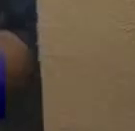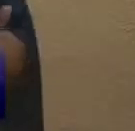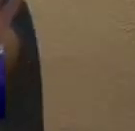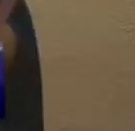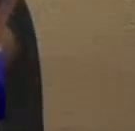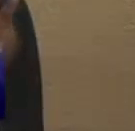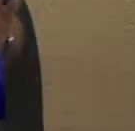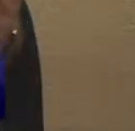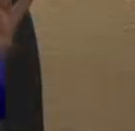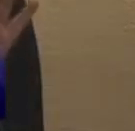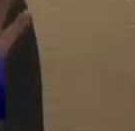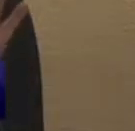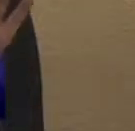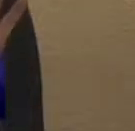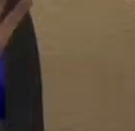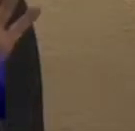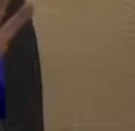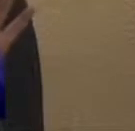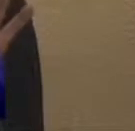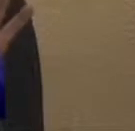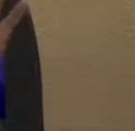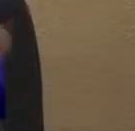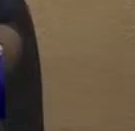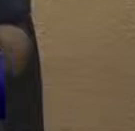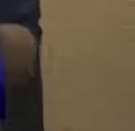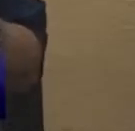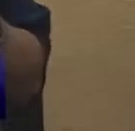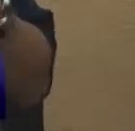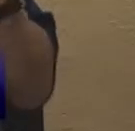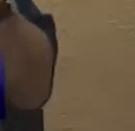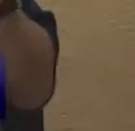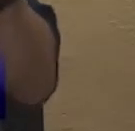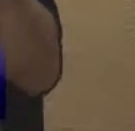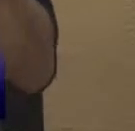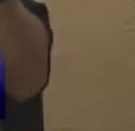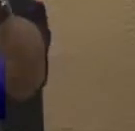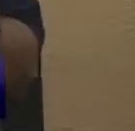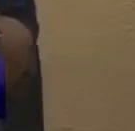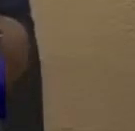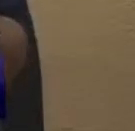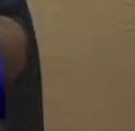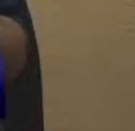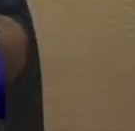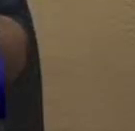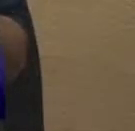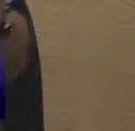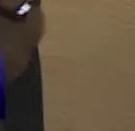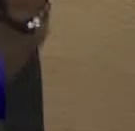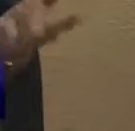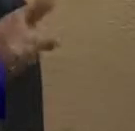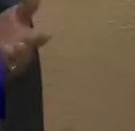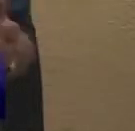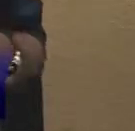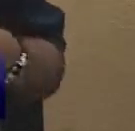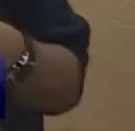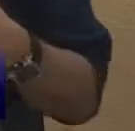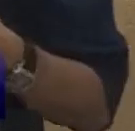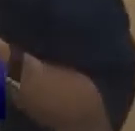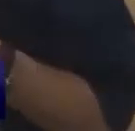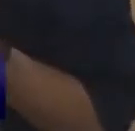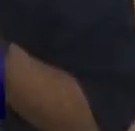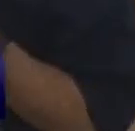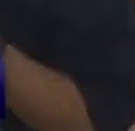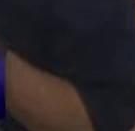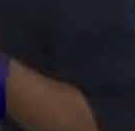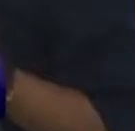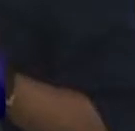vou fazer uma campanha para derrubar a emenda, viu? É um valorzinho, 440 mil, eu sei que há muitas